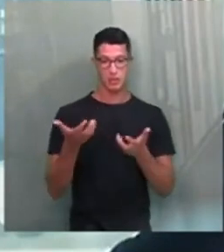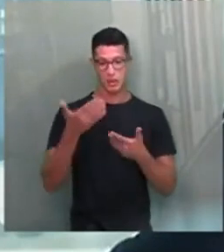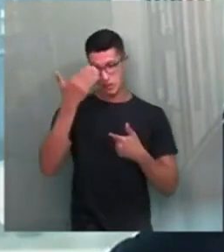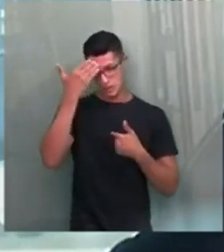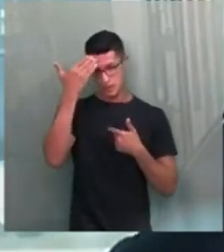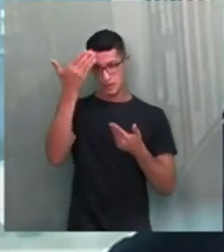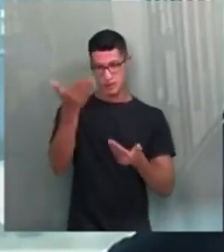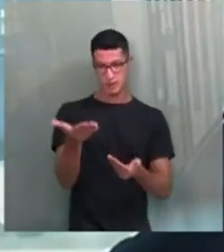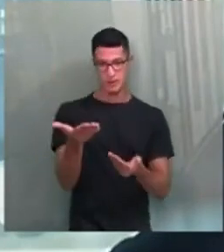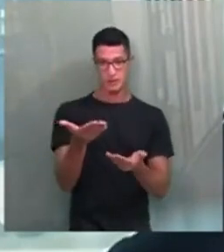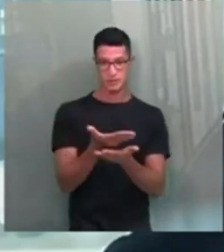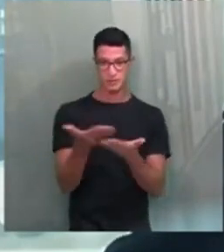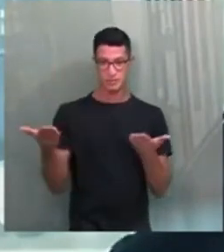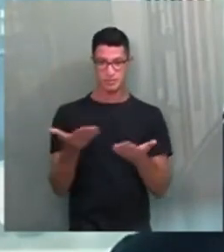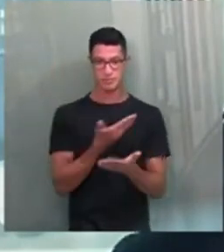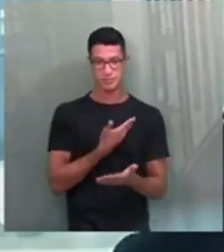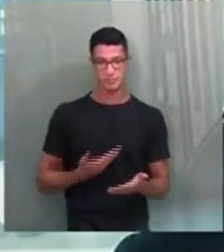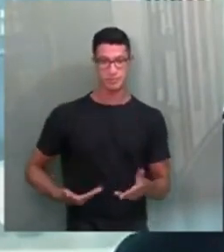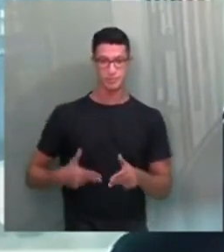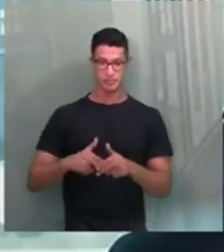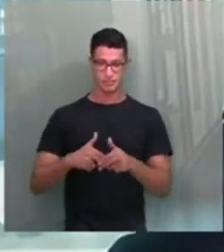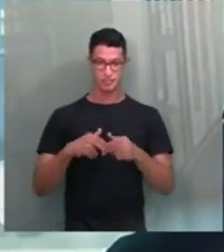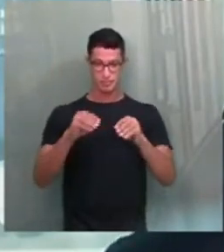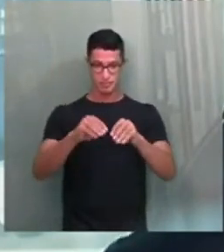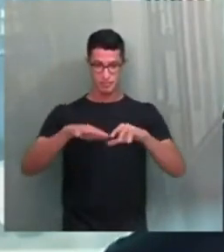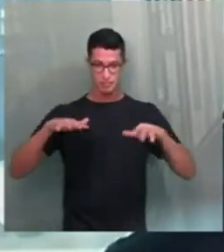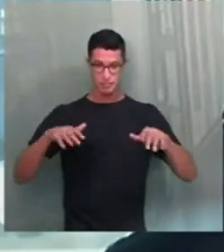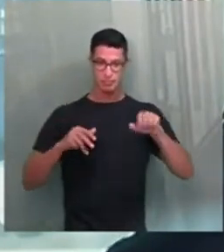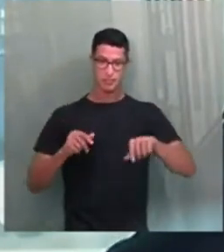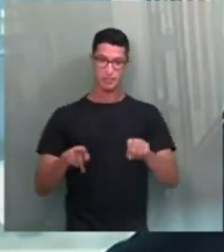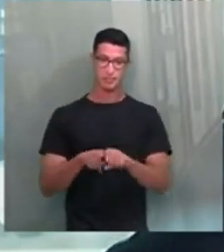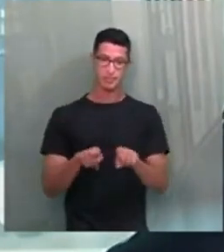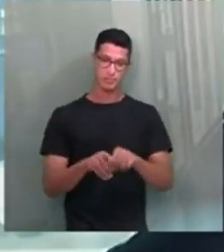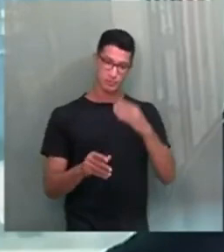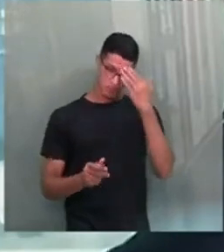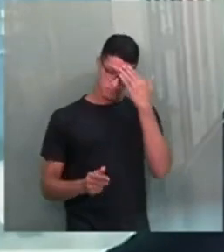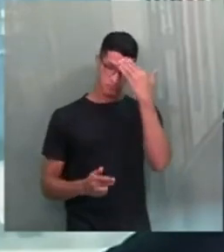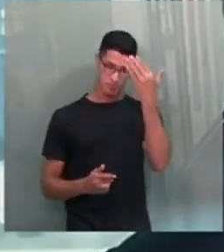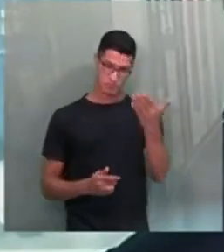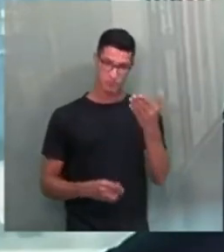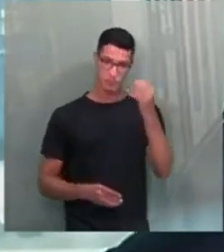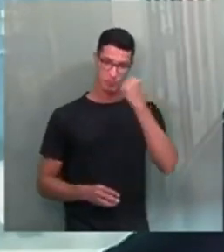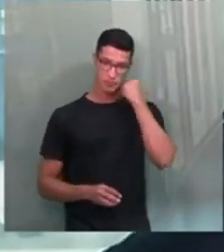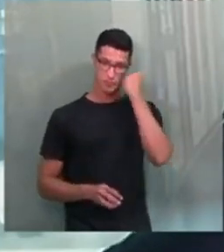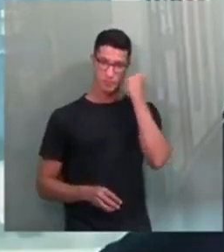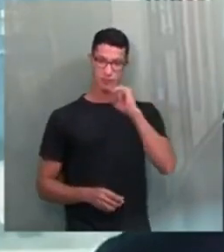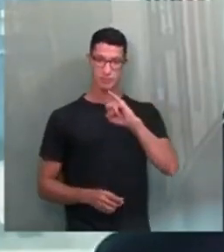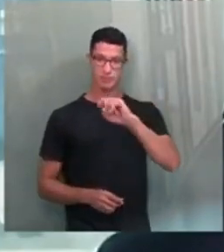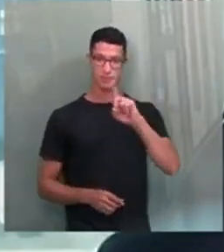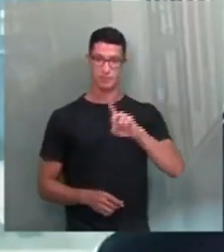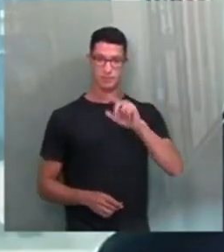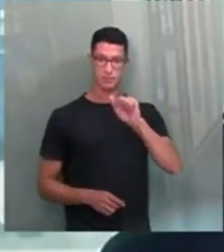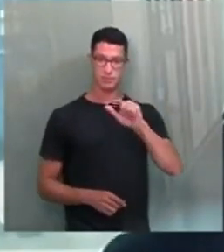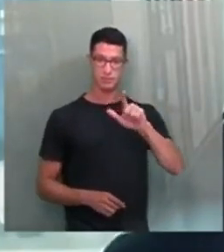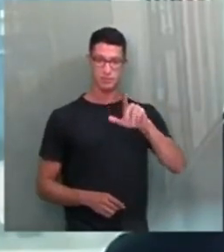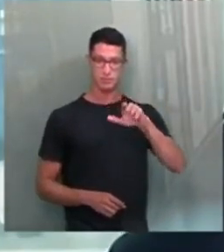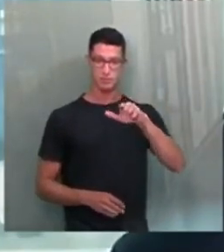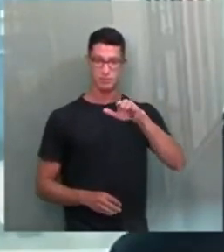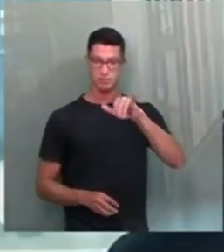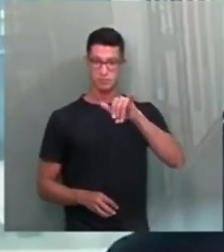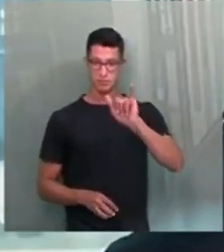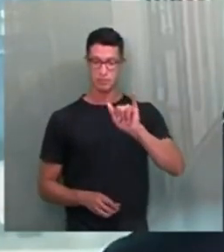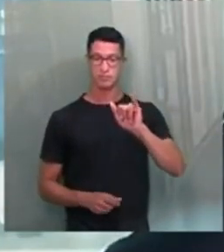agradecer ao senador por essa sessão e agradecer também ao senador Exaussi, a